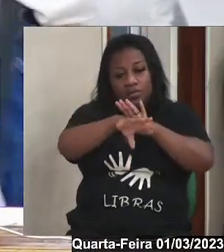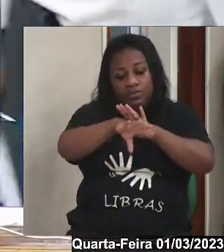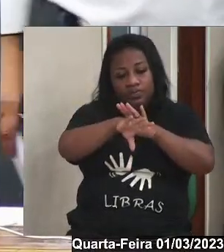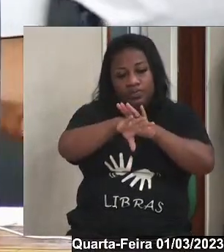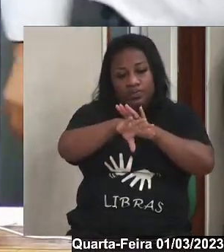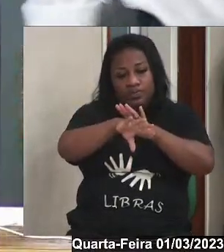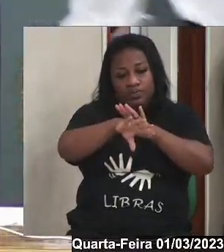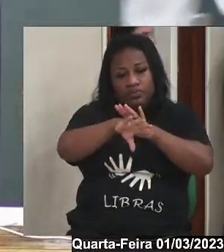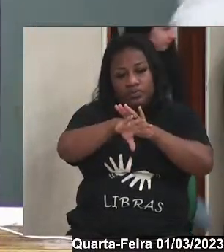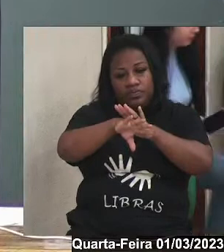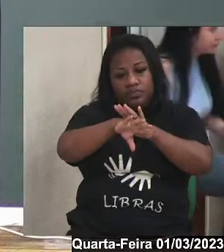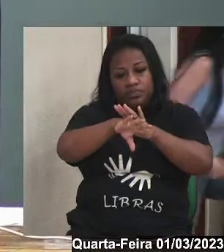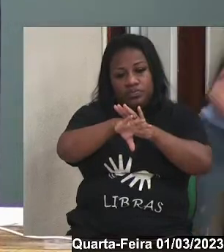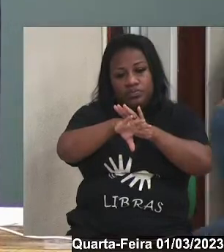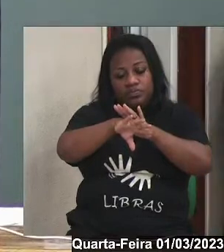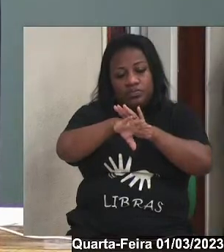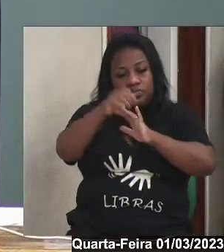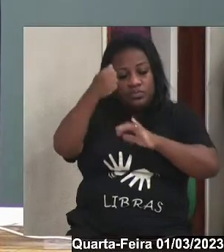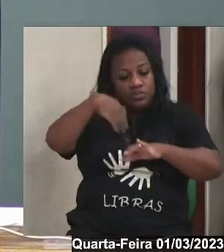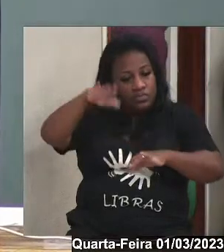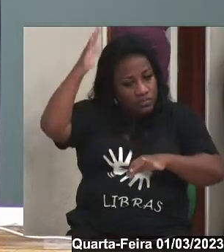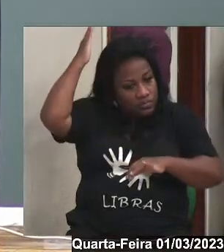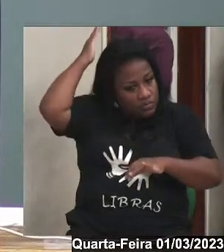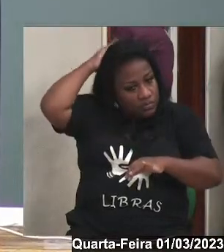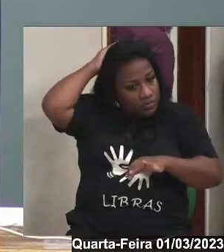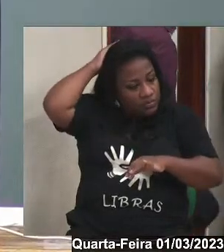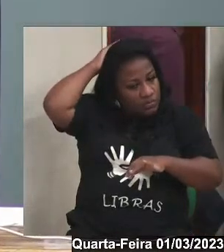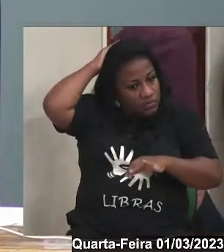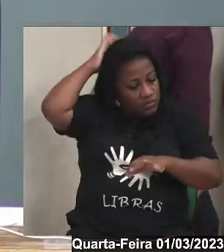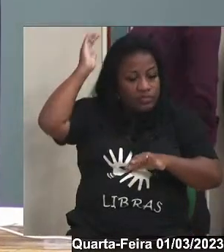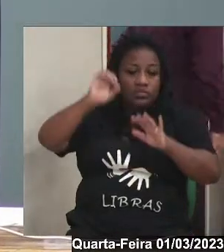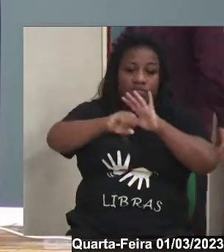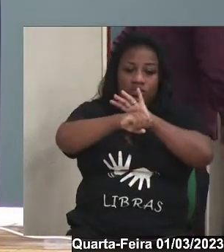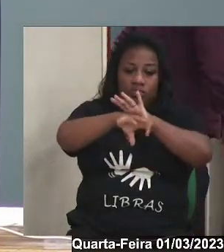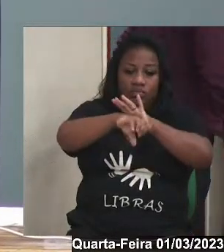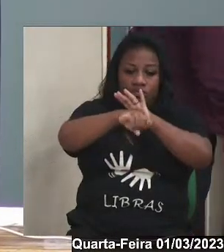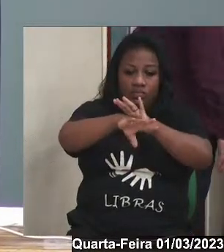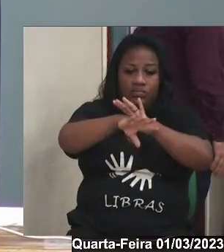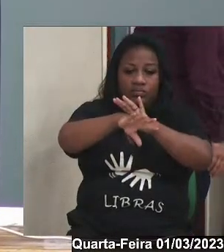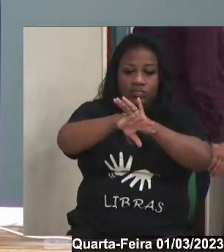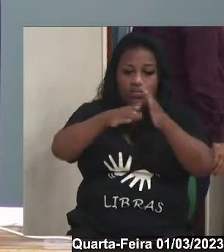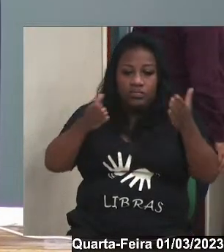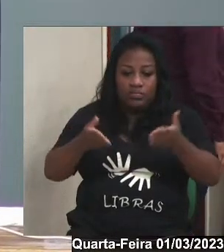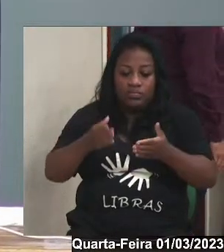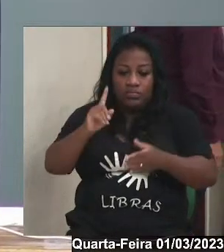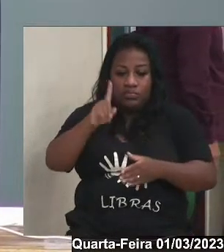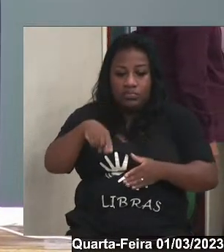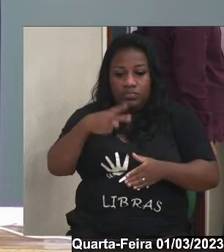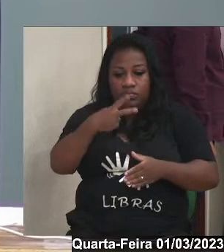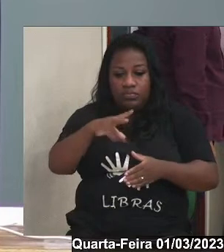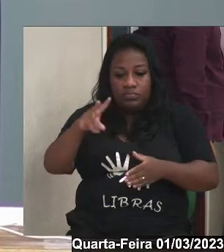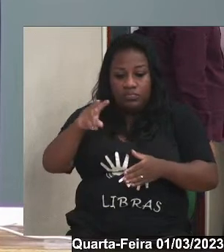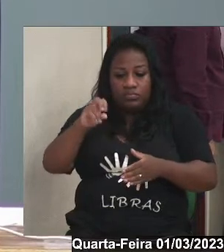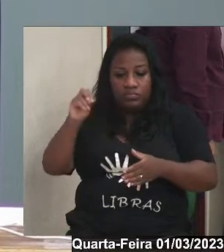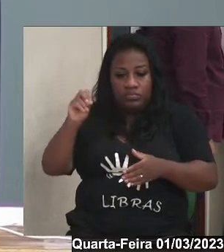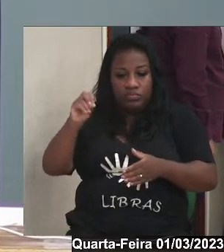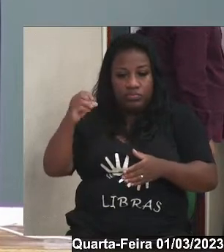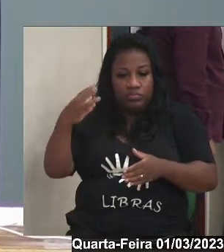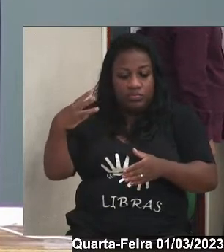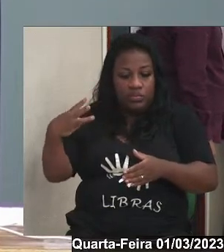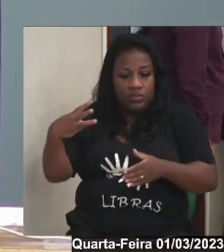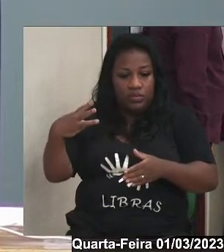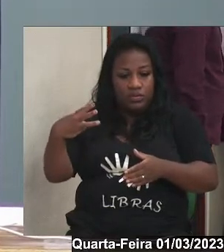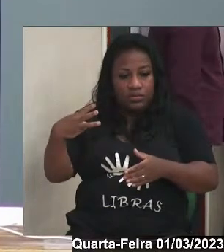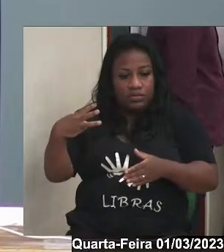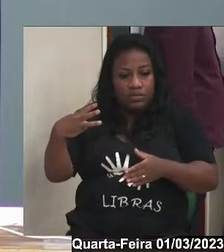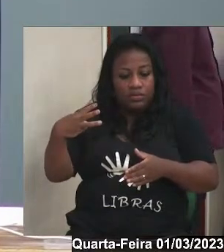Indicação 55/2023, de autoria vereador Adalto Batista Silva. Indicação 56/64/2023, de autoria vereador Leandro de